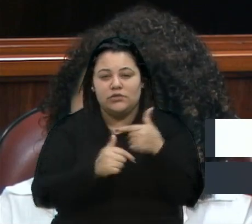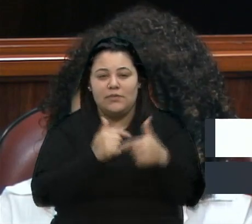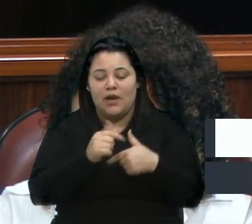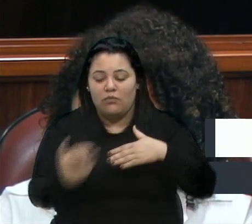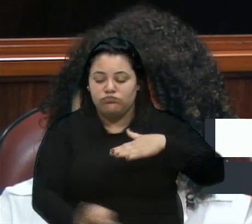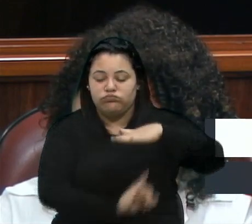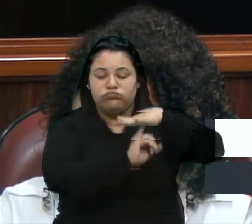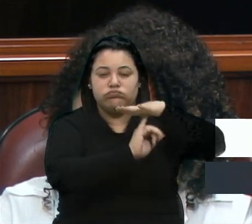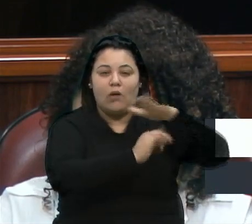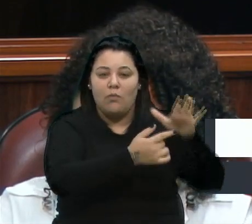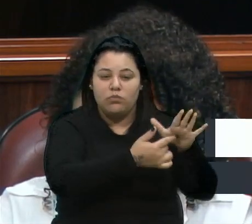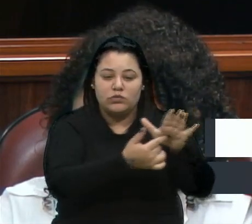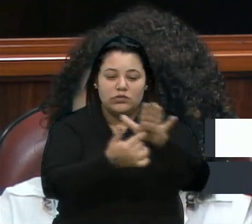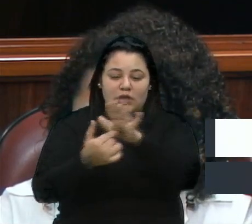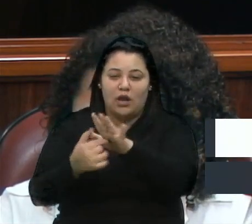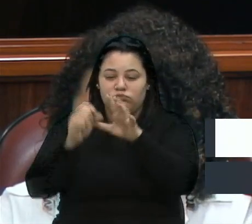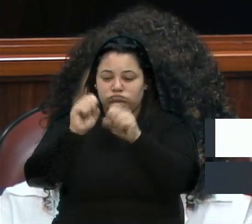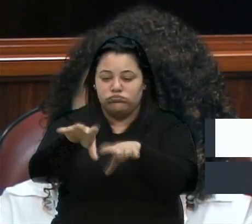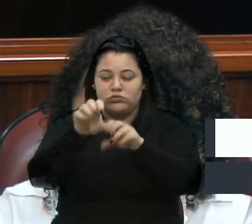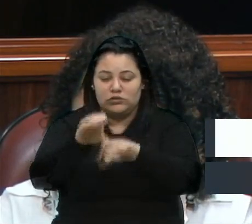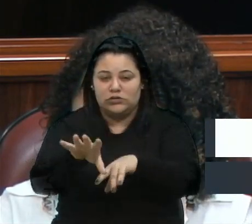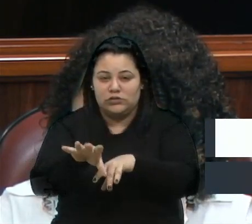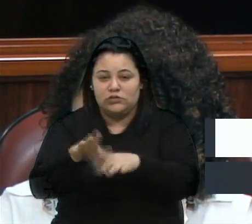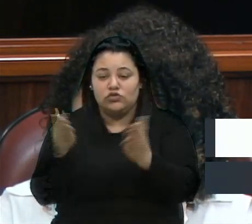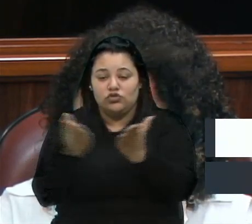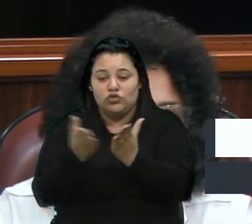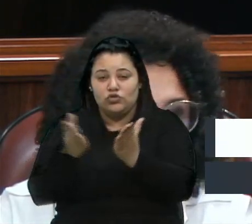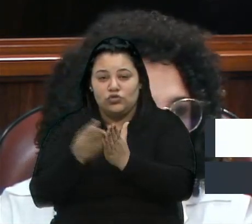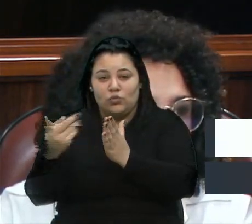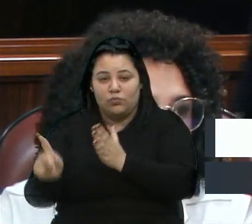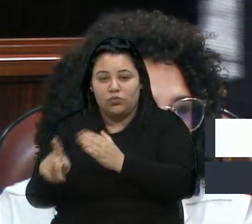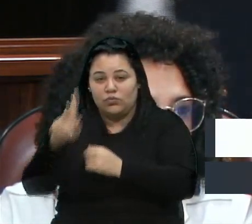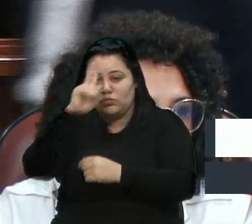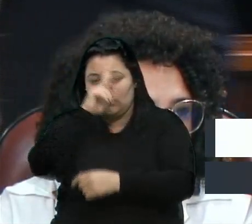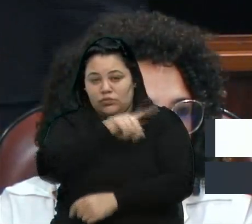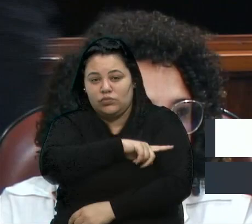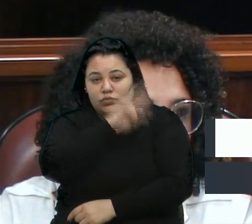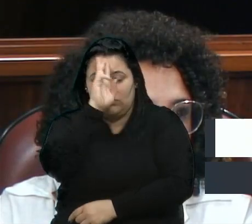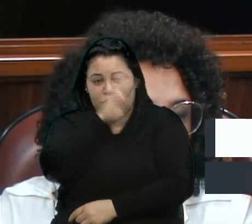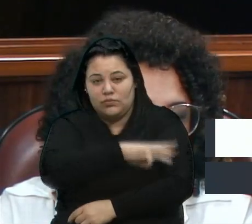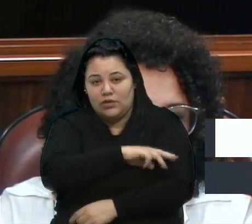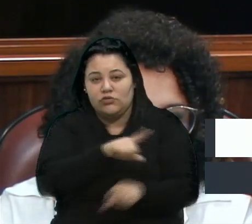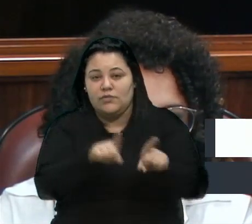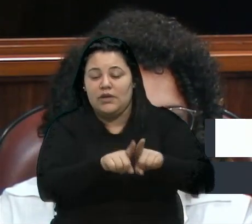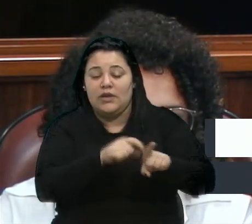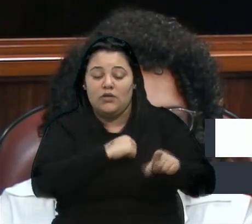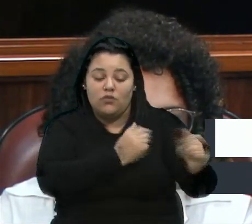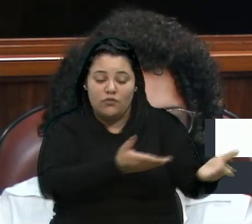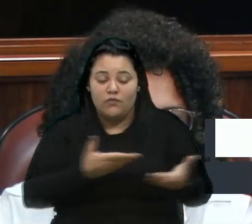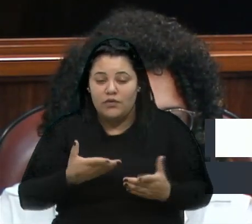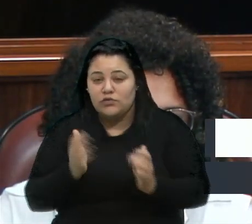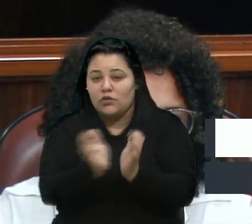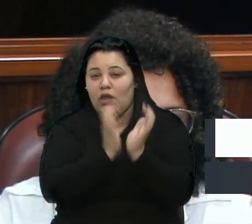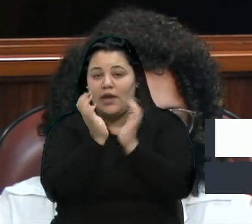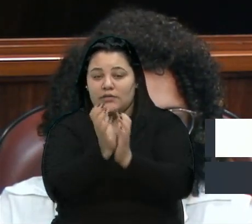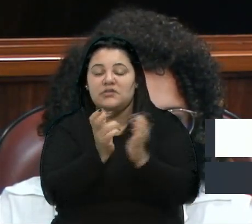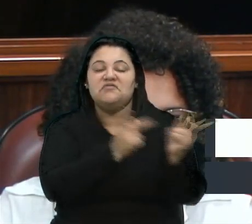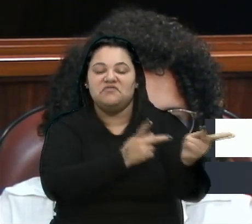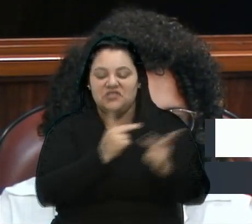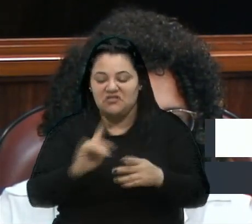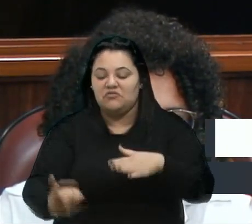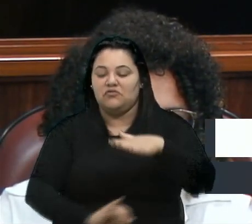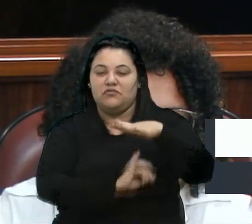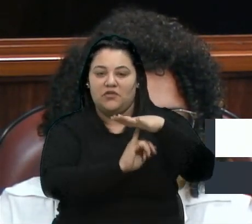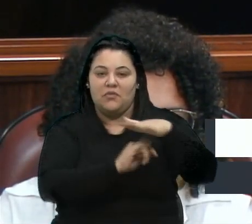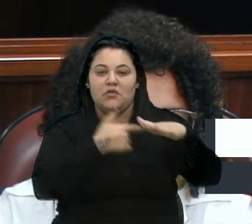Instituto Federal de Educação dos Estudantes de Ensino Médio. Eu convido aos colegas que visitem o Instituto Federal para a